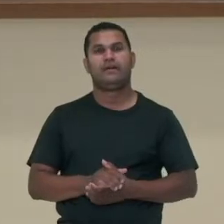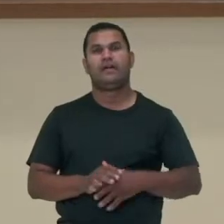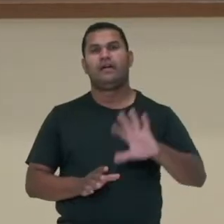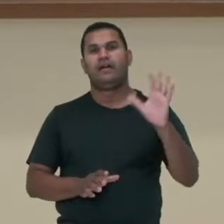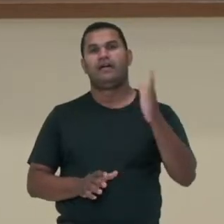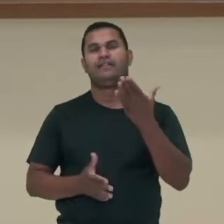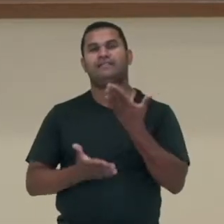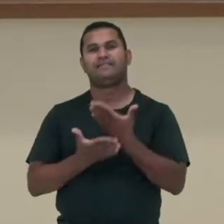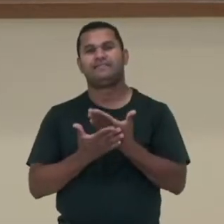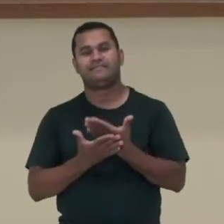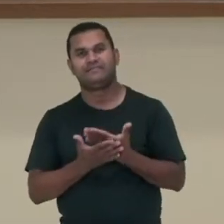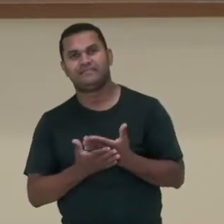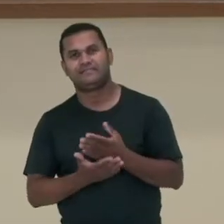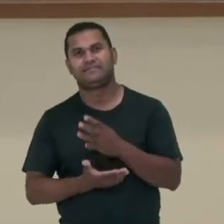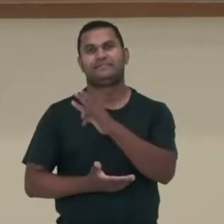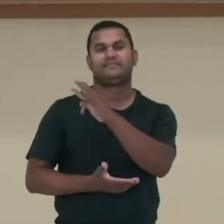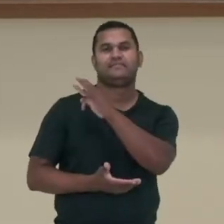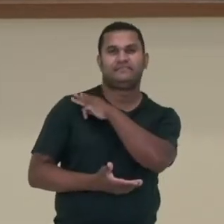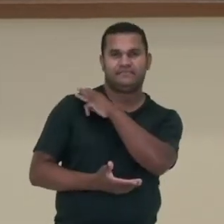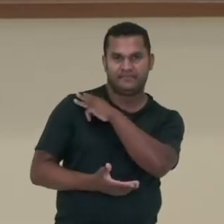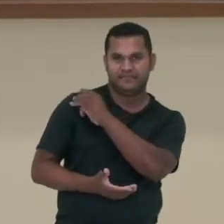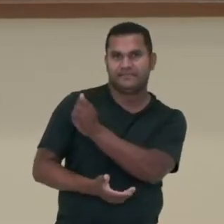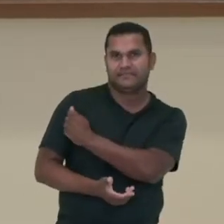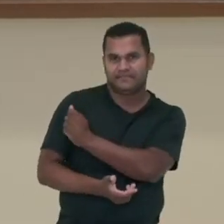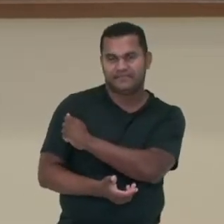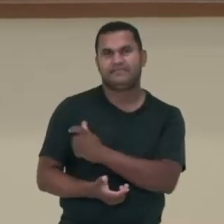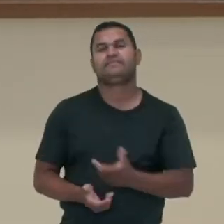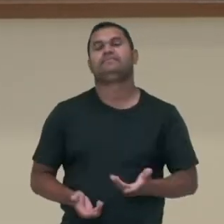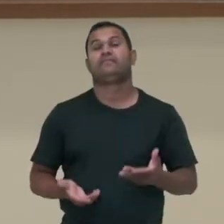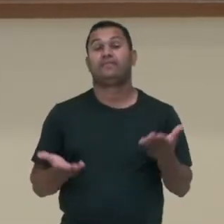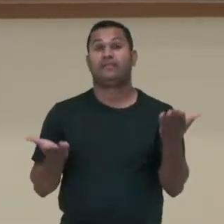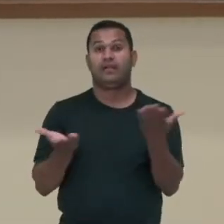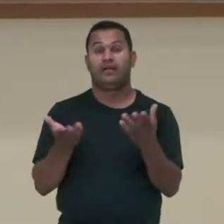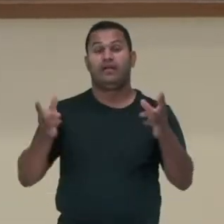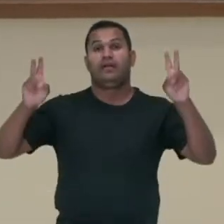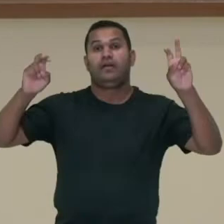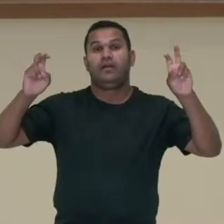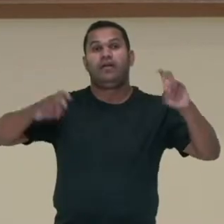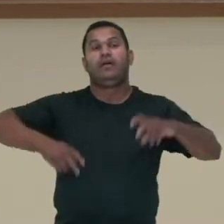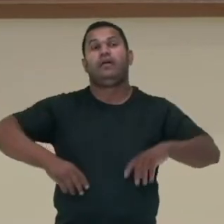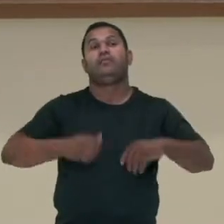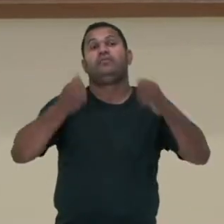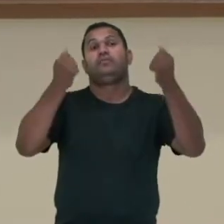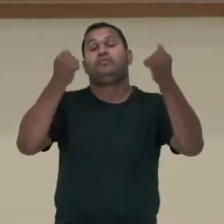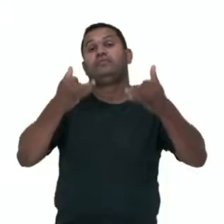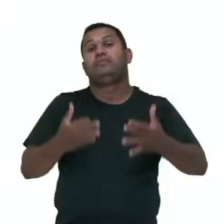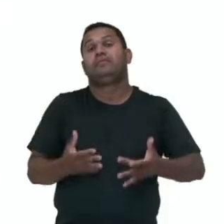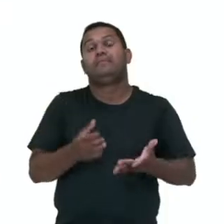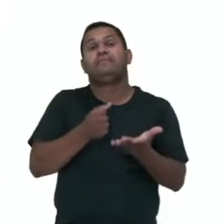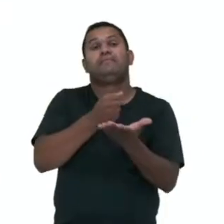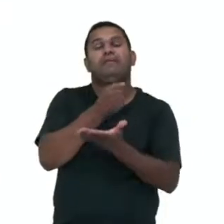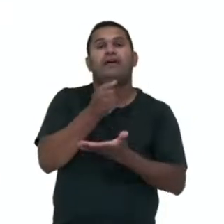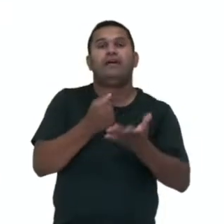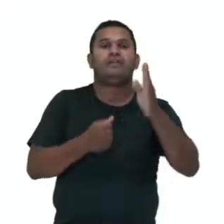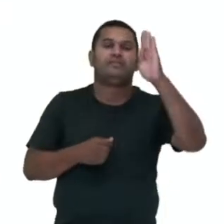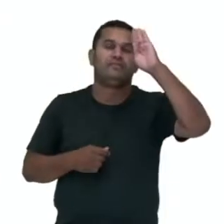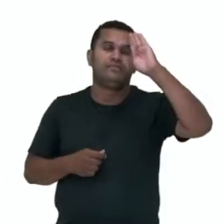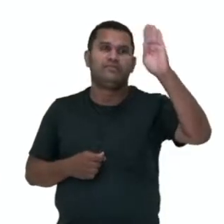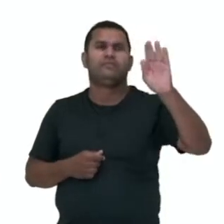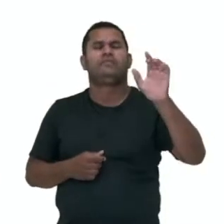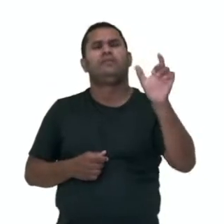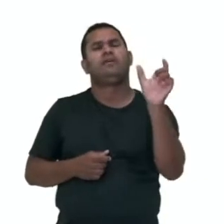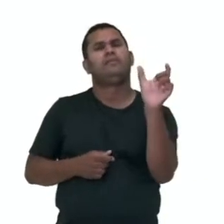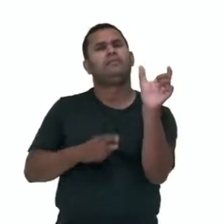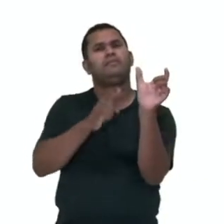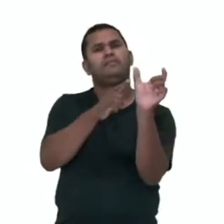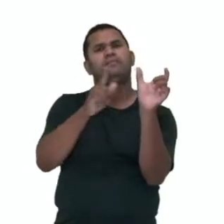Olá, estudantes da terceira série. Nesse vídeo vamos falar sobre conceitos fundamentais da genética. O que é um gene? Tem